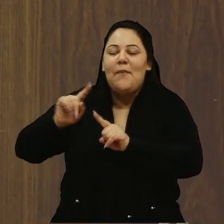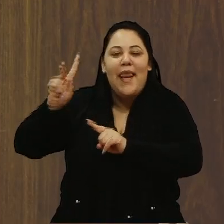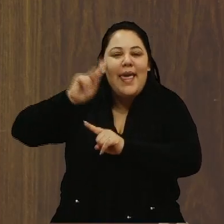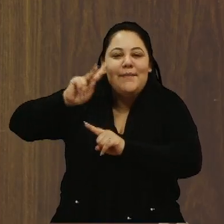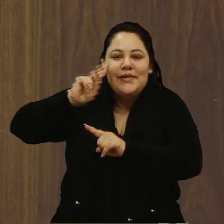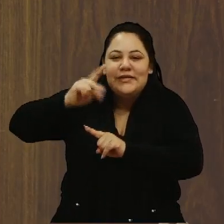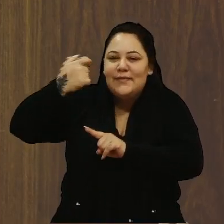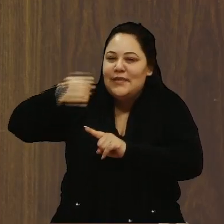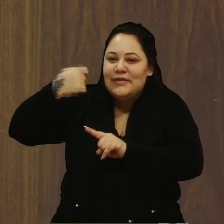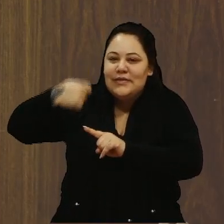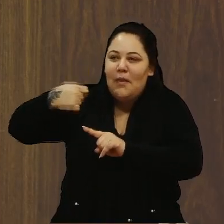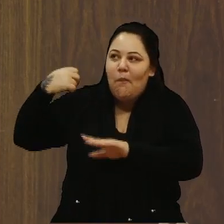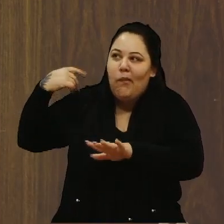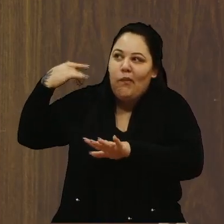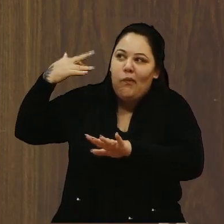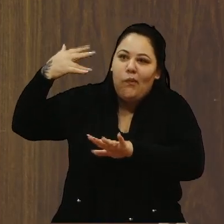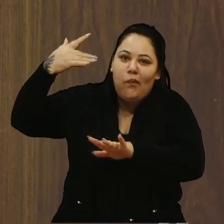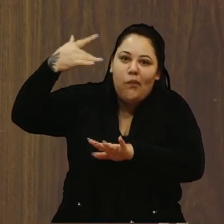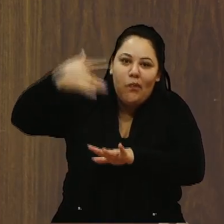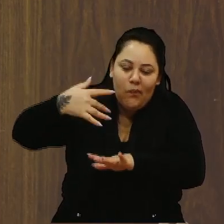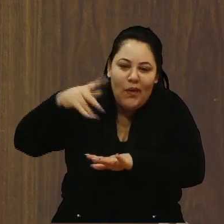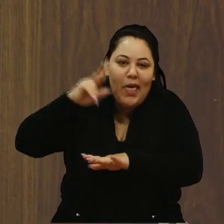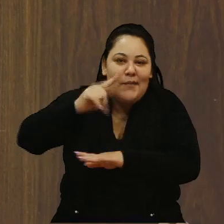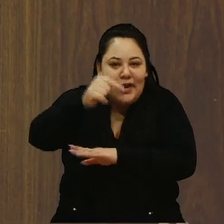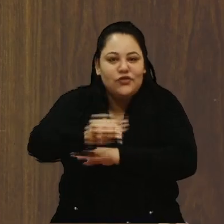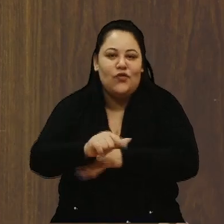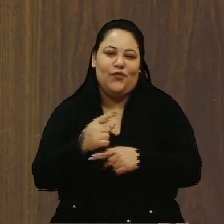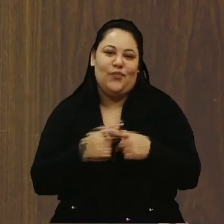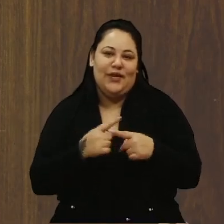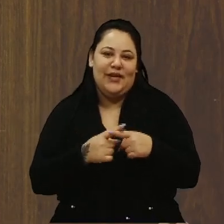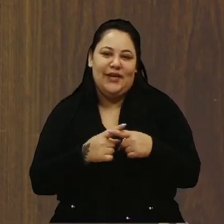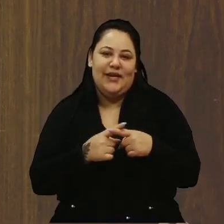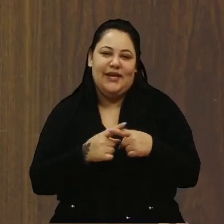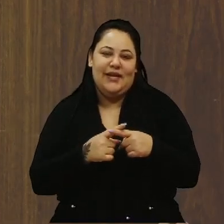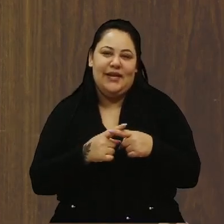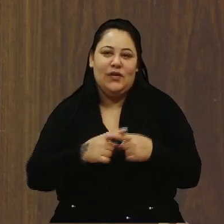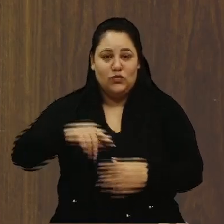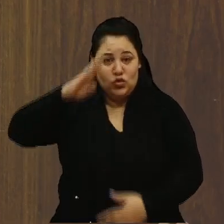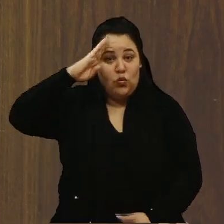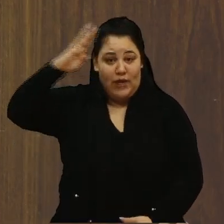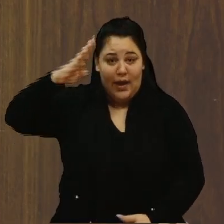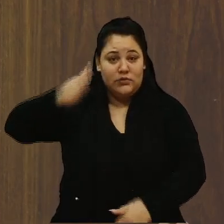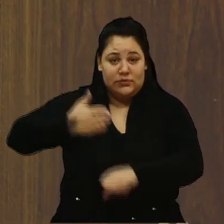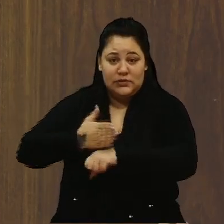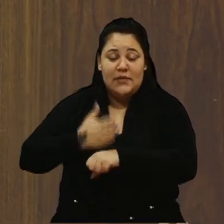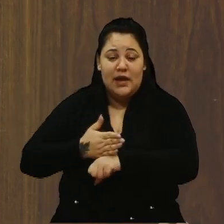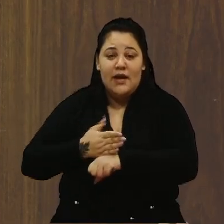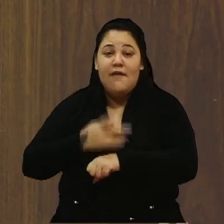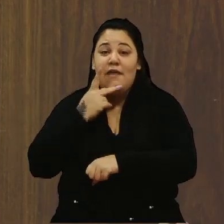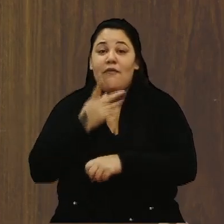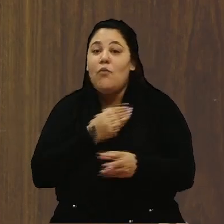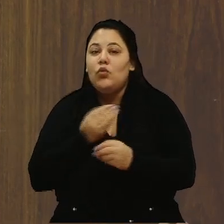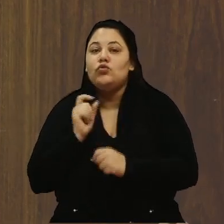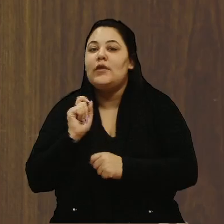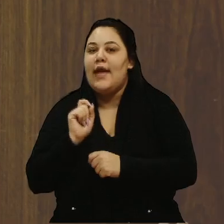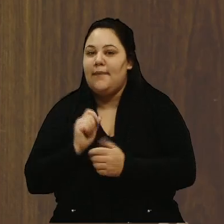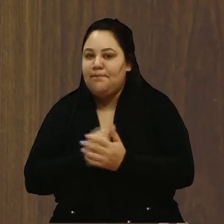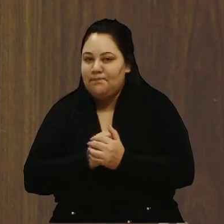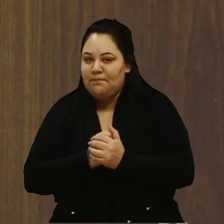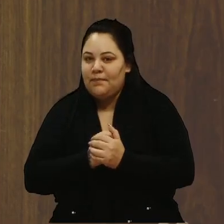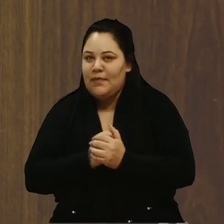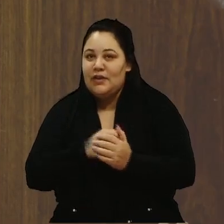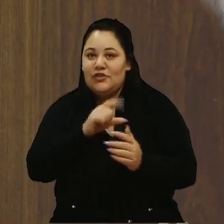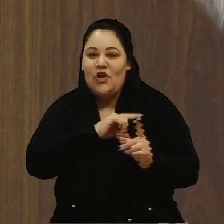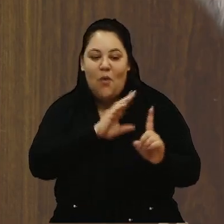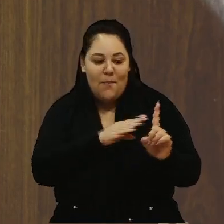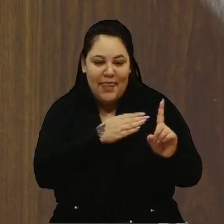ser resgatada, porque esses próprios pracinhas diziam muitas vezes que eles eram mais